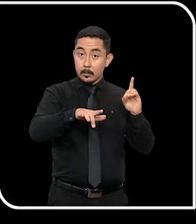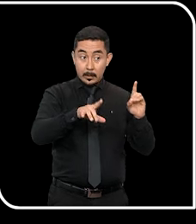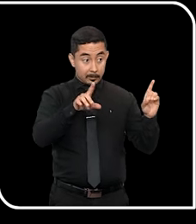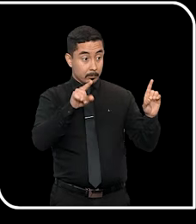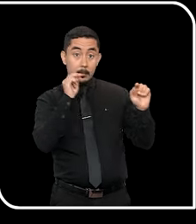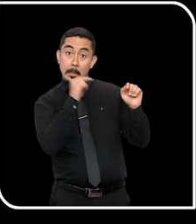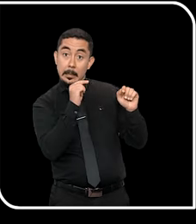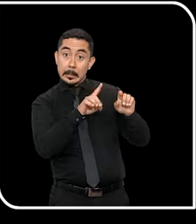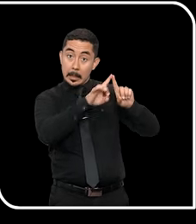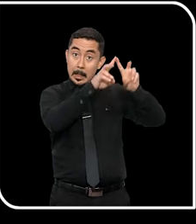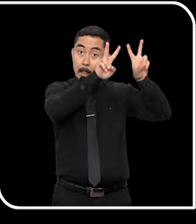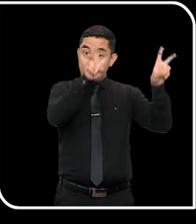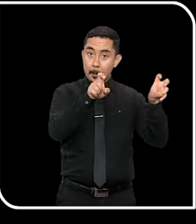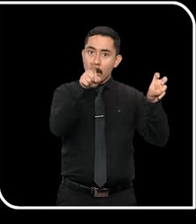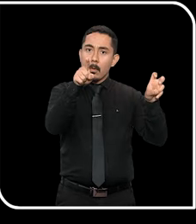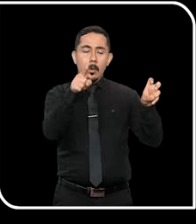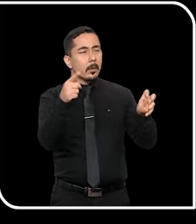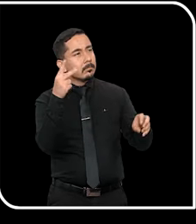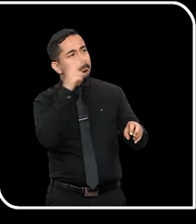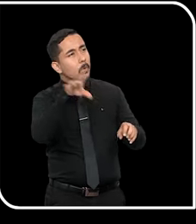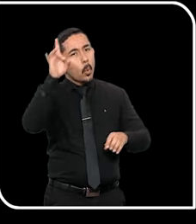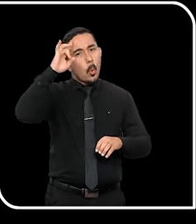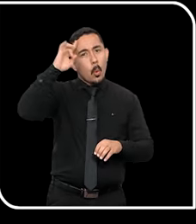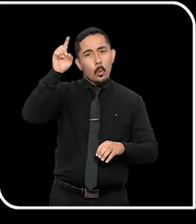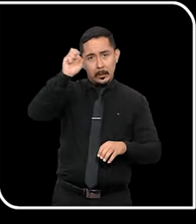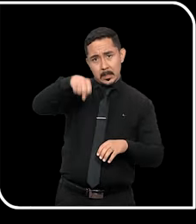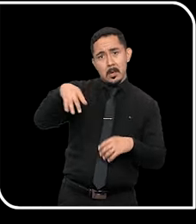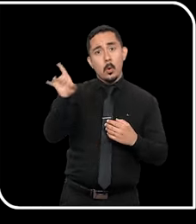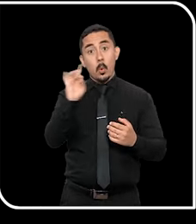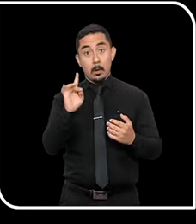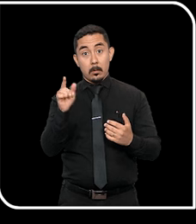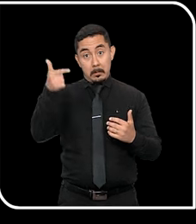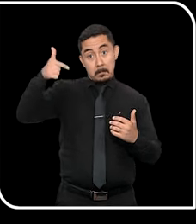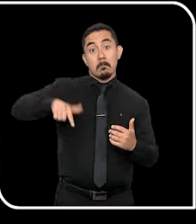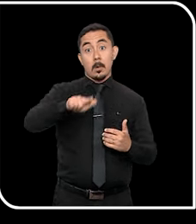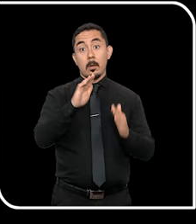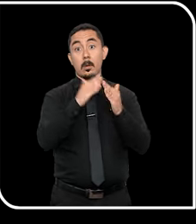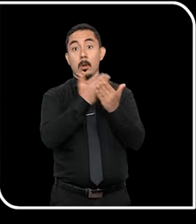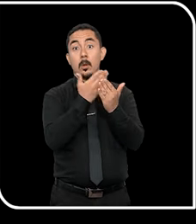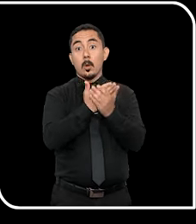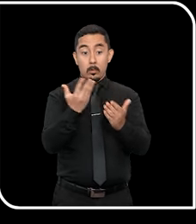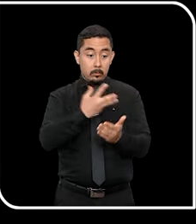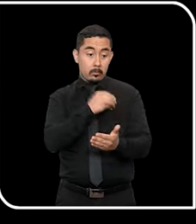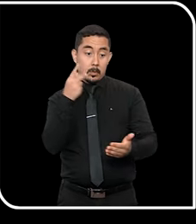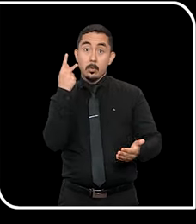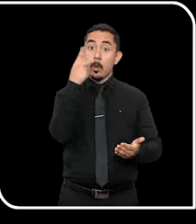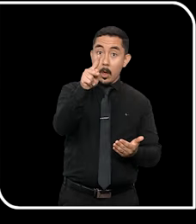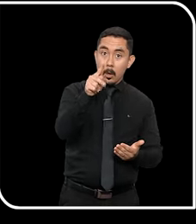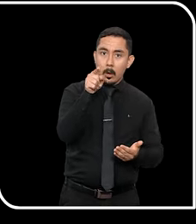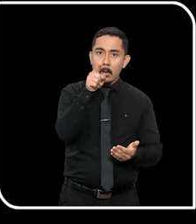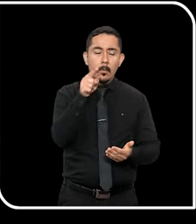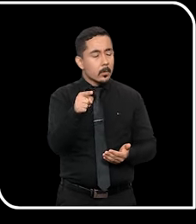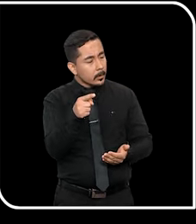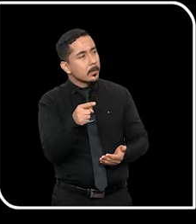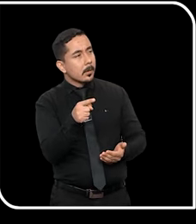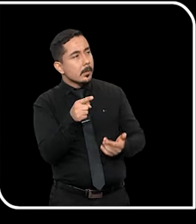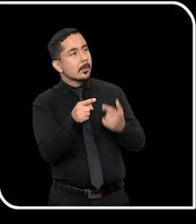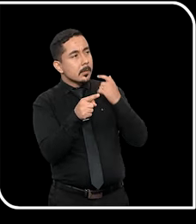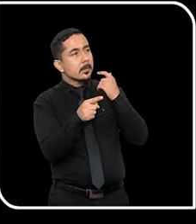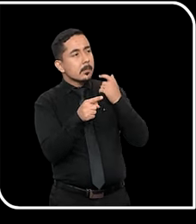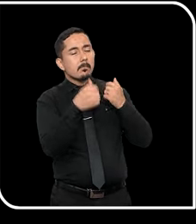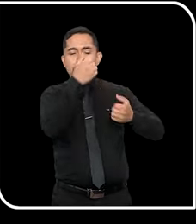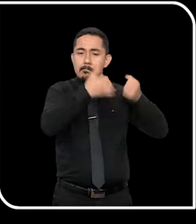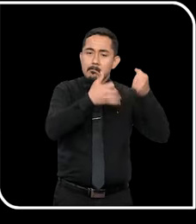ele é recorrente na vida de vocês o quanto que na escola dos filhos de vocês isso é falado ou não é falado